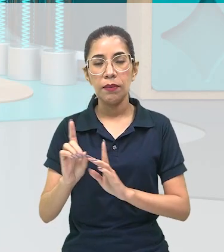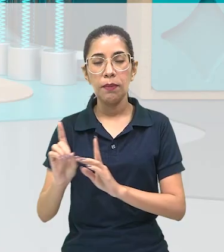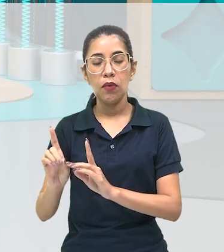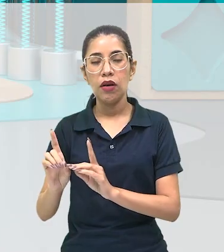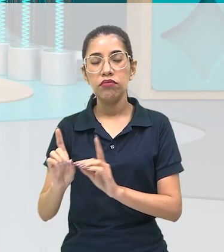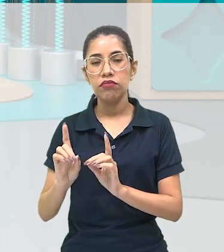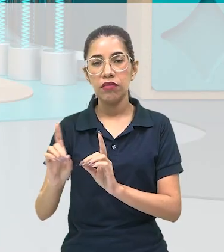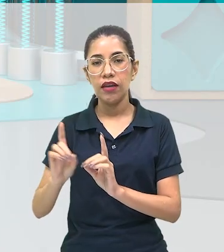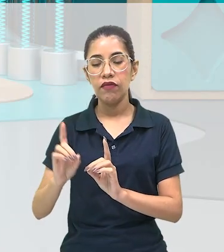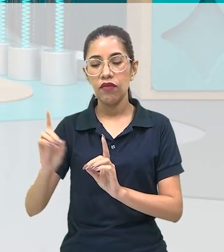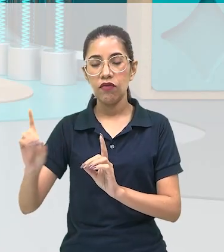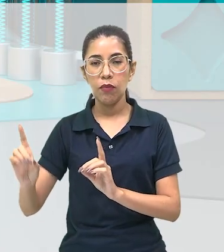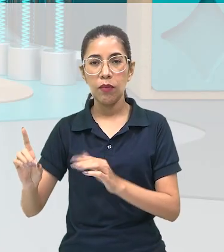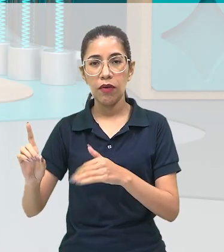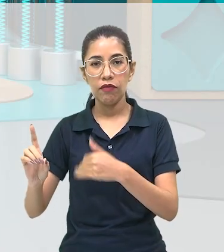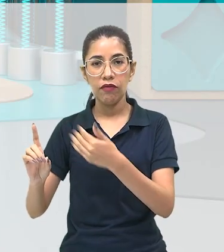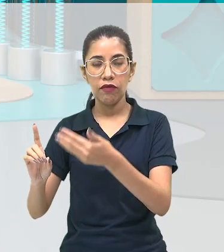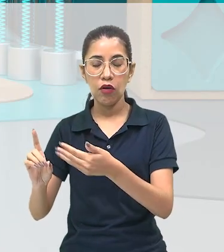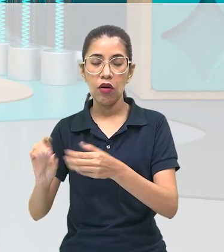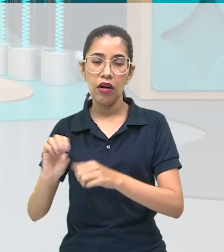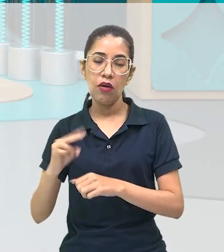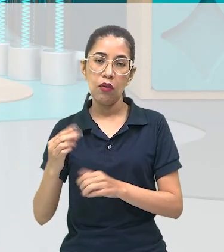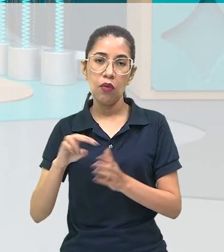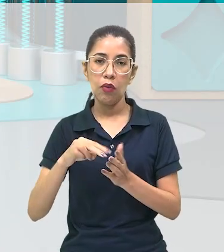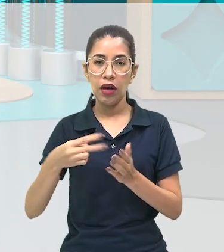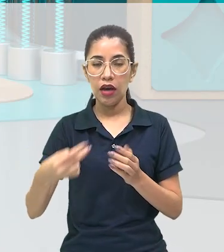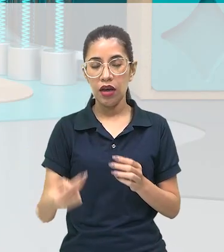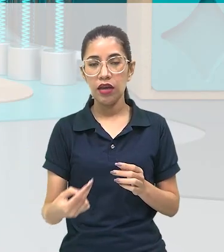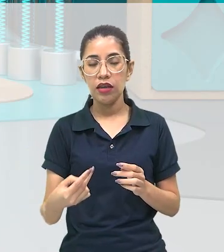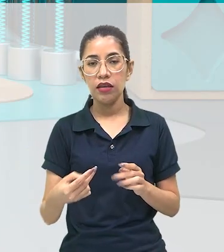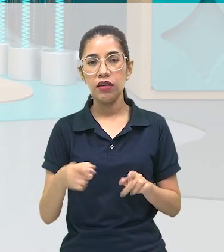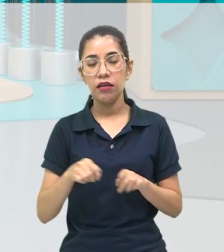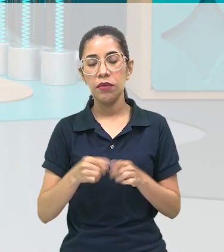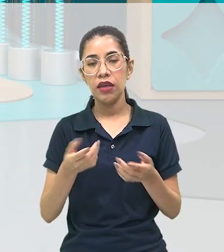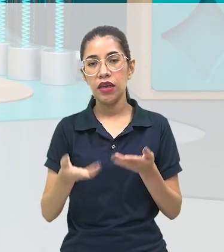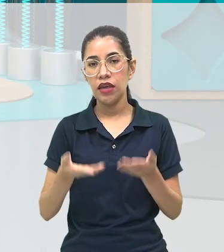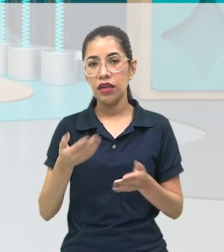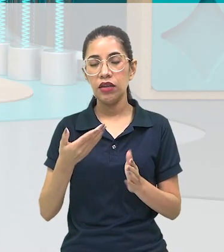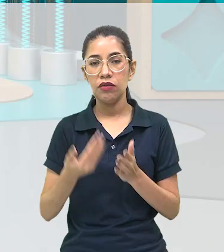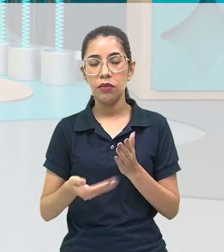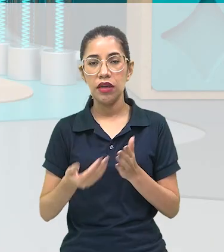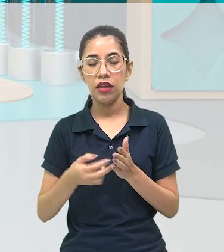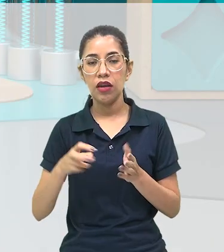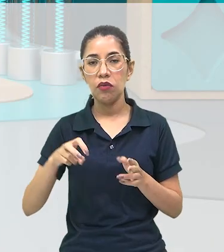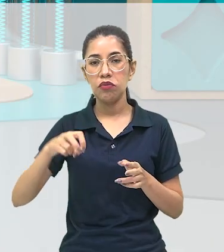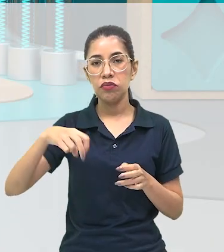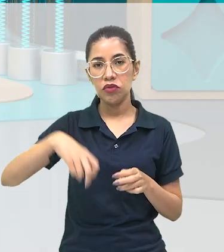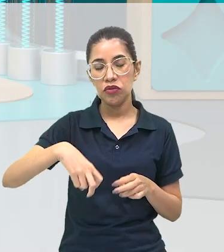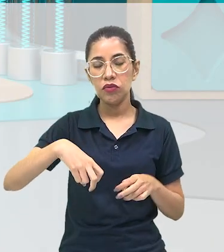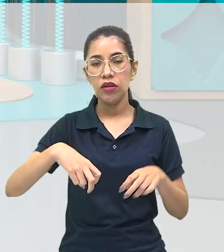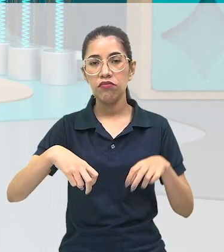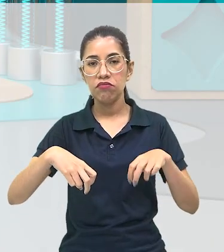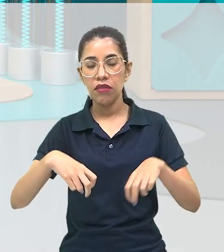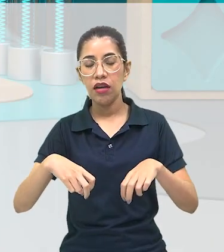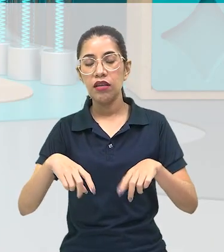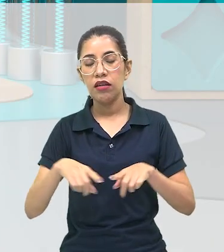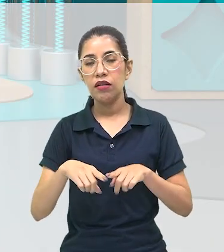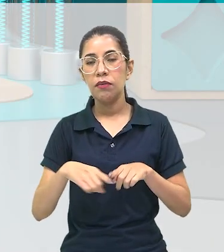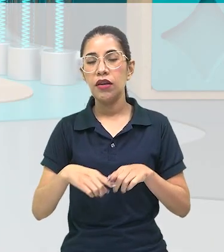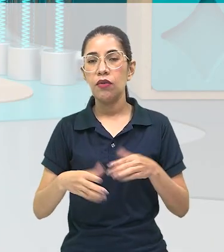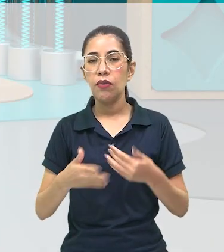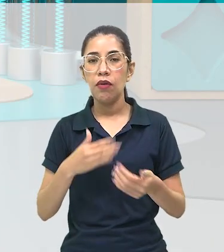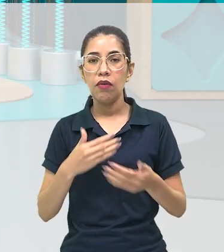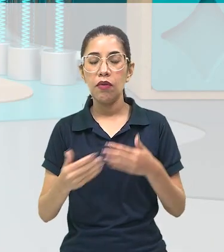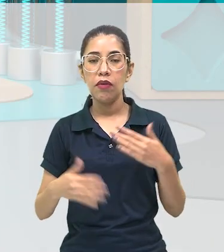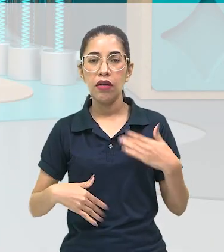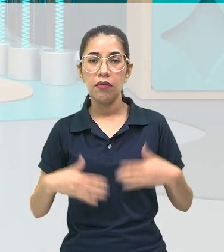né, dentro da área, cair de costas, ou até mesmo se desequilibrar de joelhos, qualquer outra parte do corpo que não seja a sola